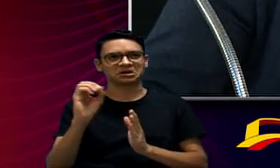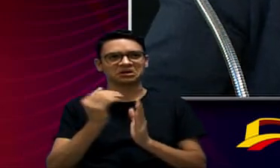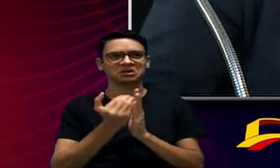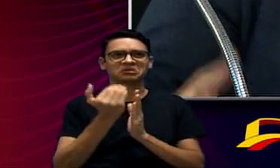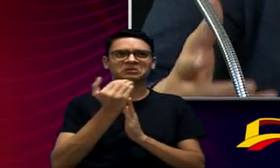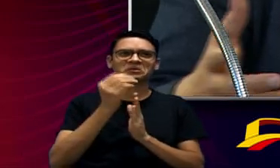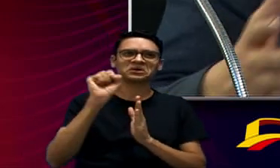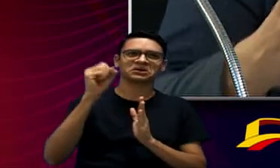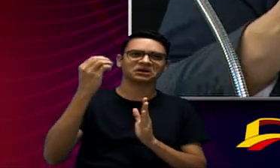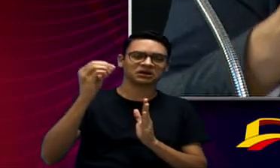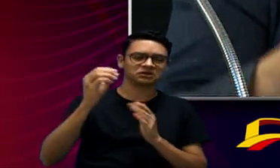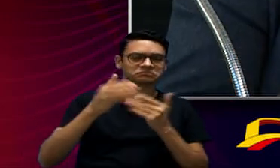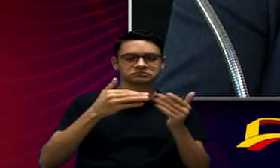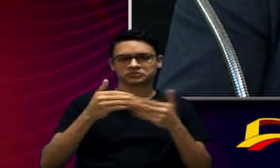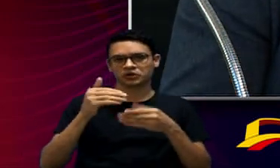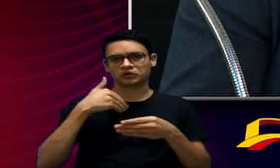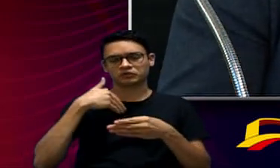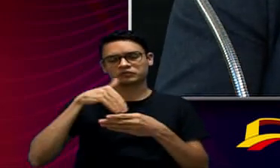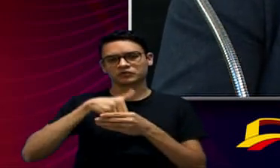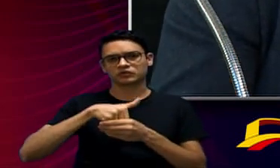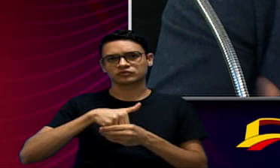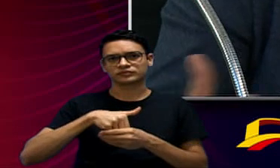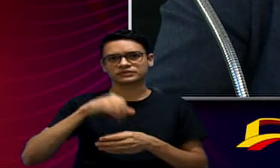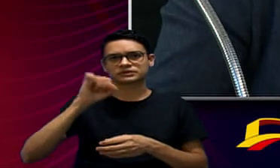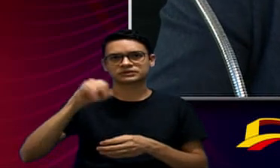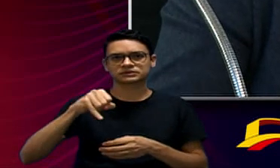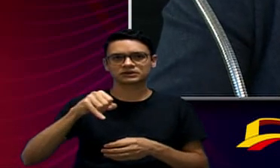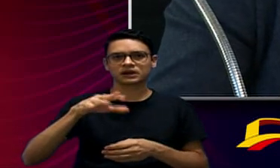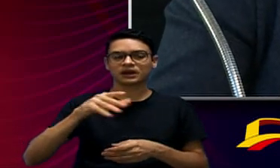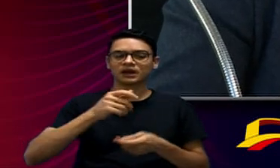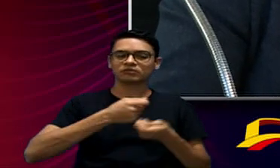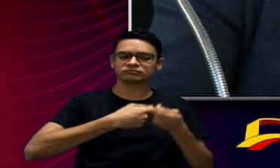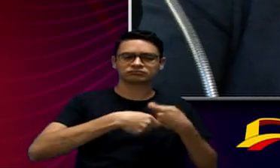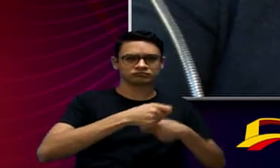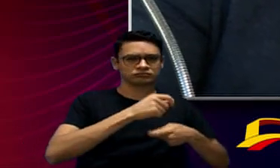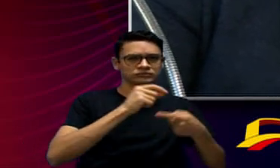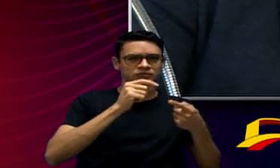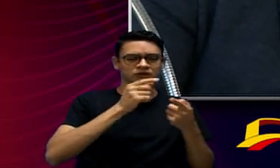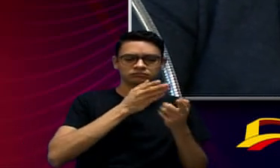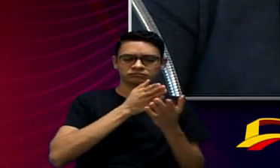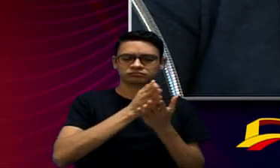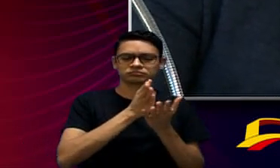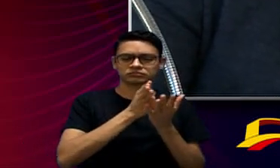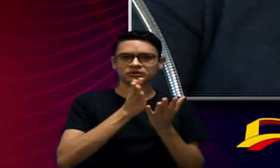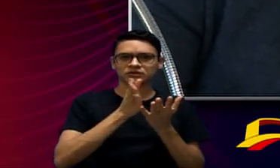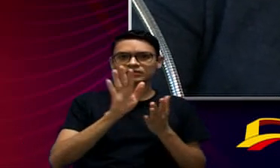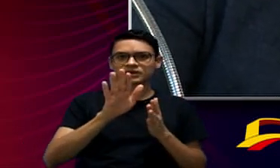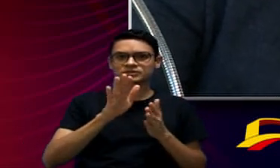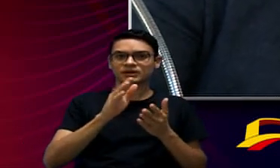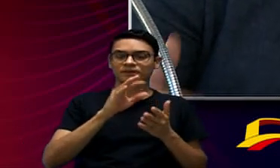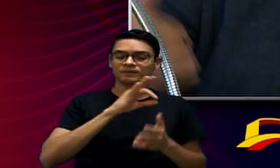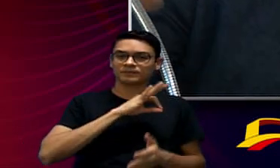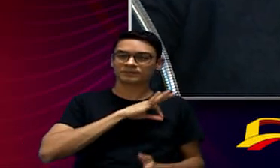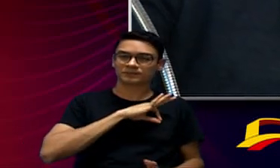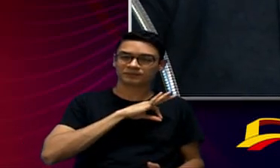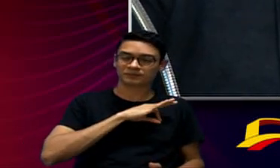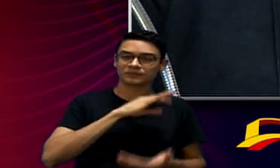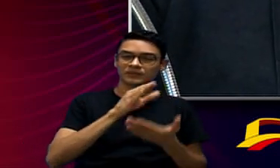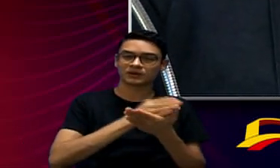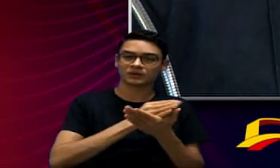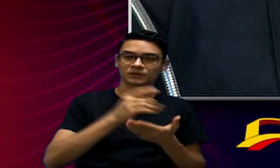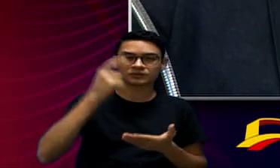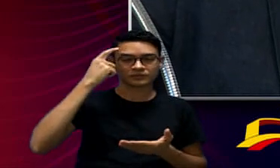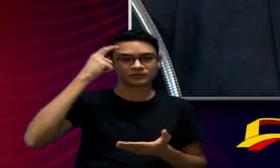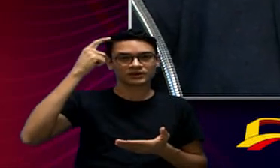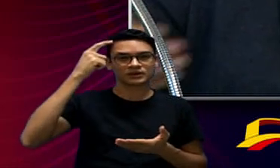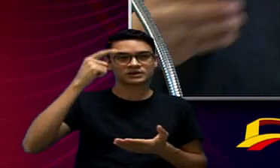tem que atentar é no quesito, isso é questão administrativa, mas alguns policiais ficam preocupados de uns fazerem mais